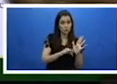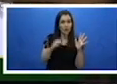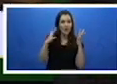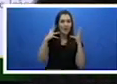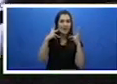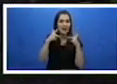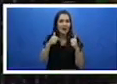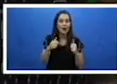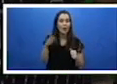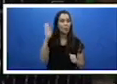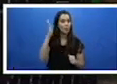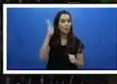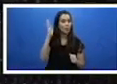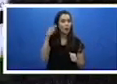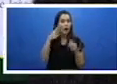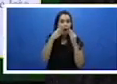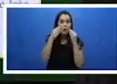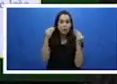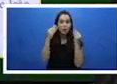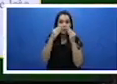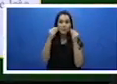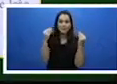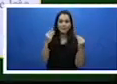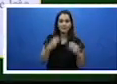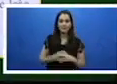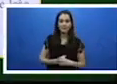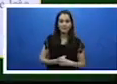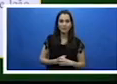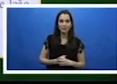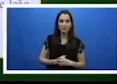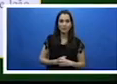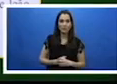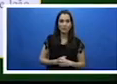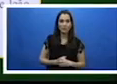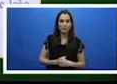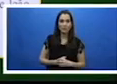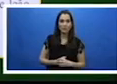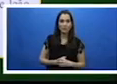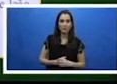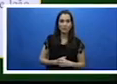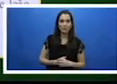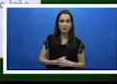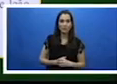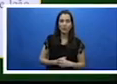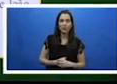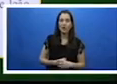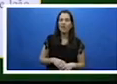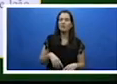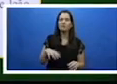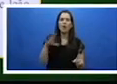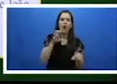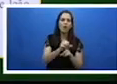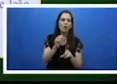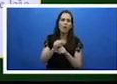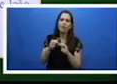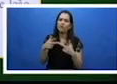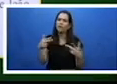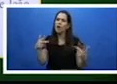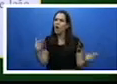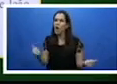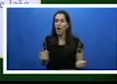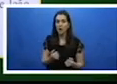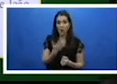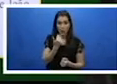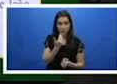Ó, o leão, o burro e a raposa saíram juntos para caçar. Pegaram muitas presas.